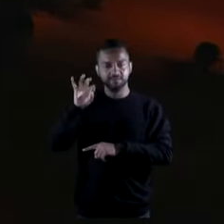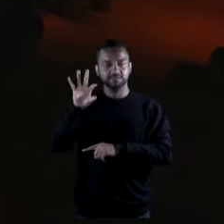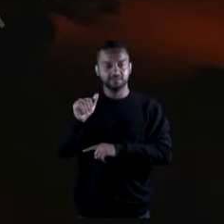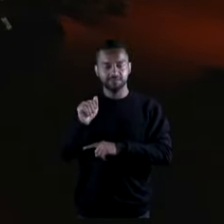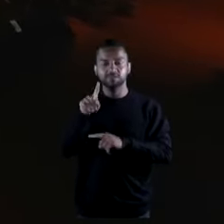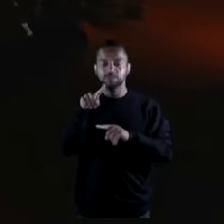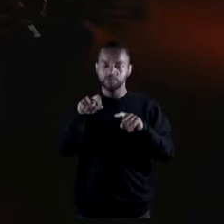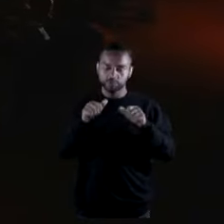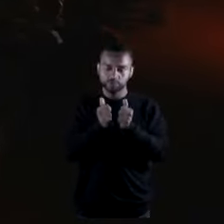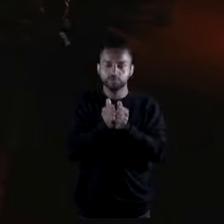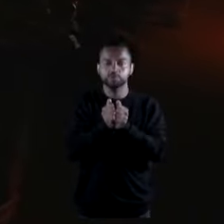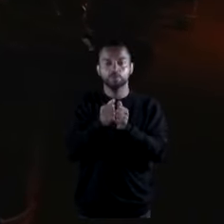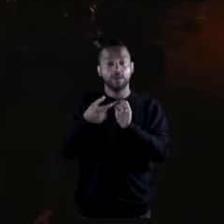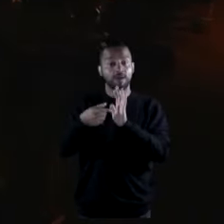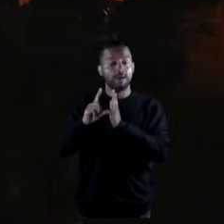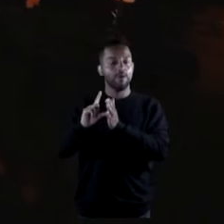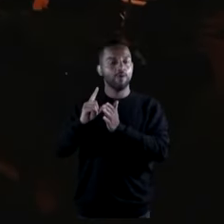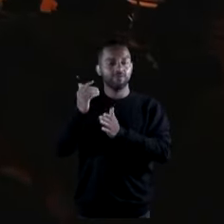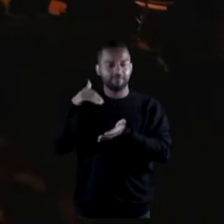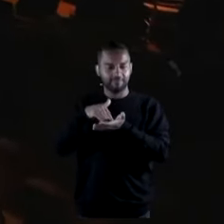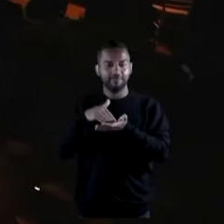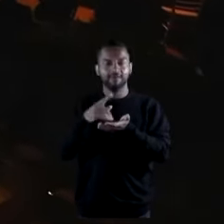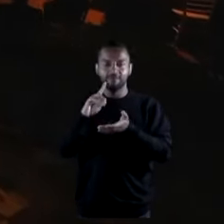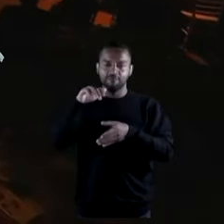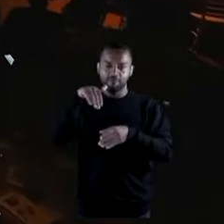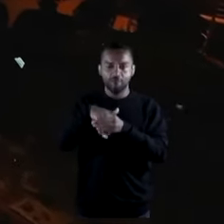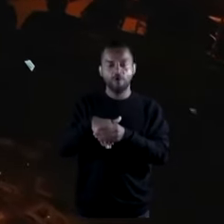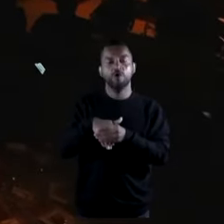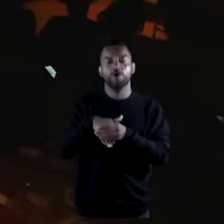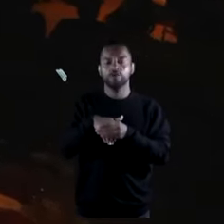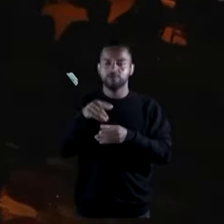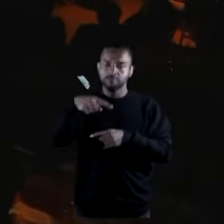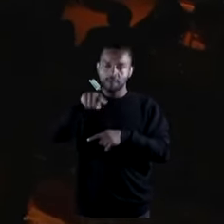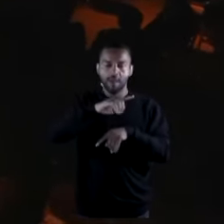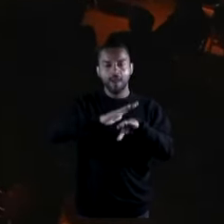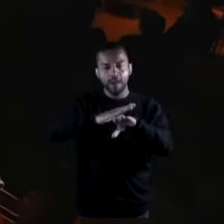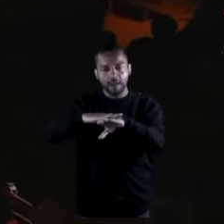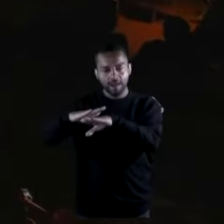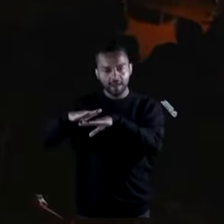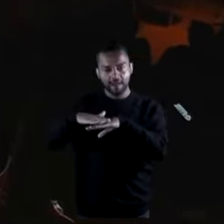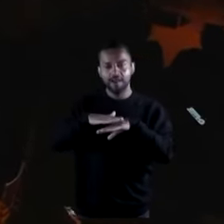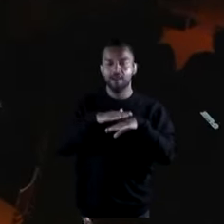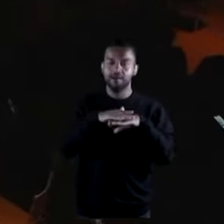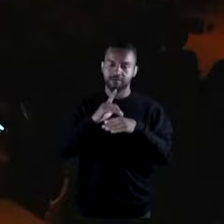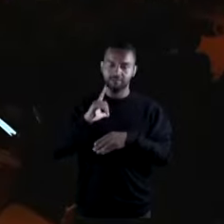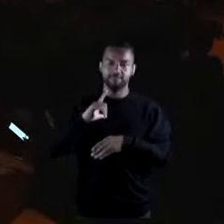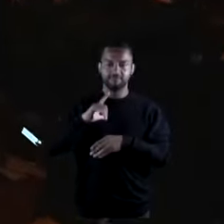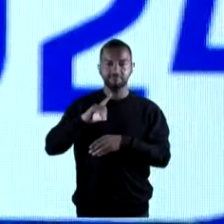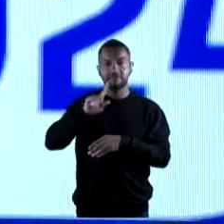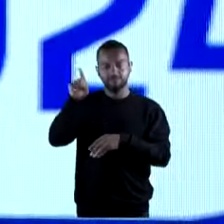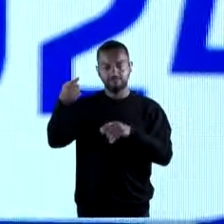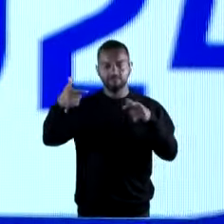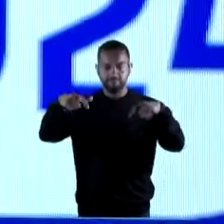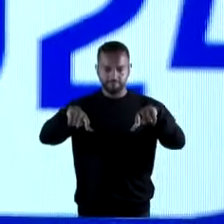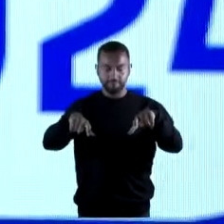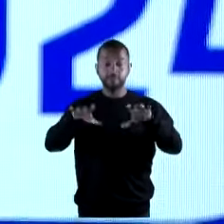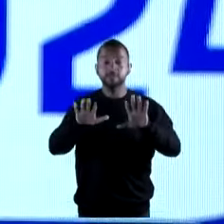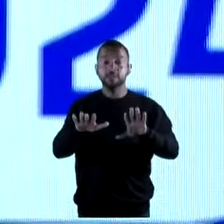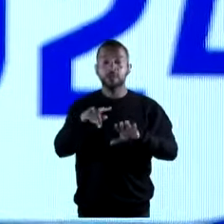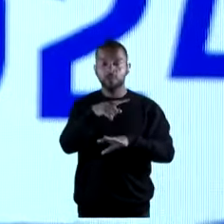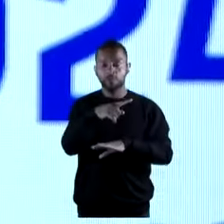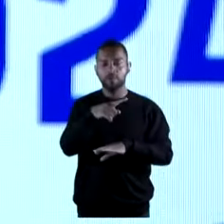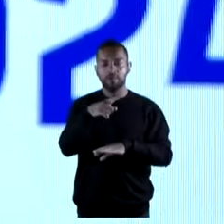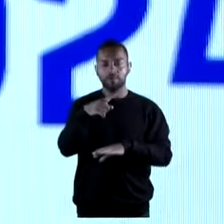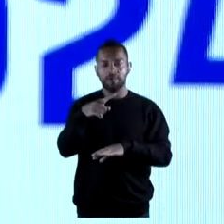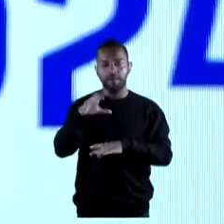grande finalíssima. Então, foi considerado também o desempenho dos finalistas ontem no Allianz Parque. E detalhe que capitão e